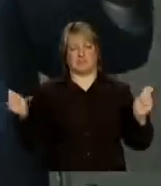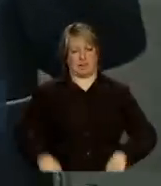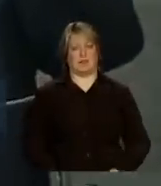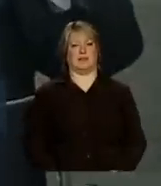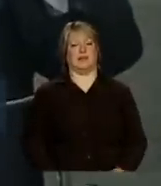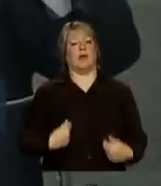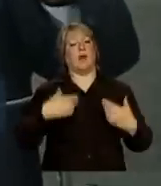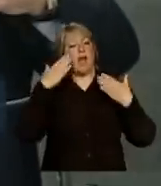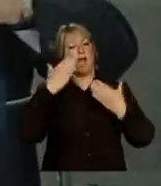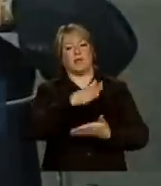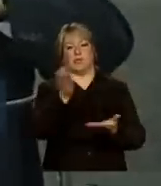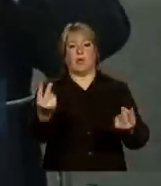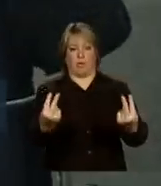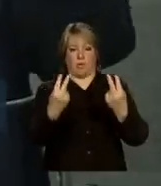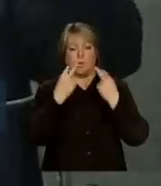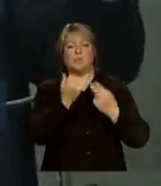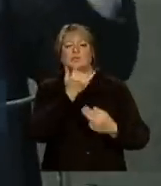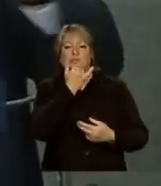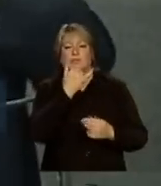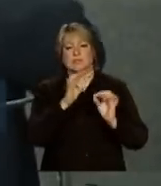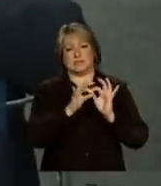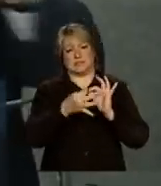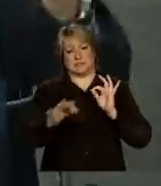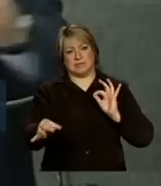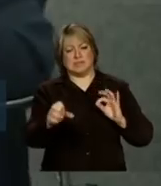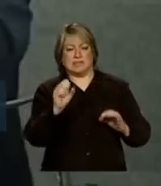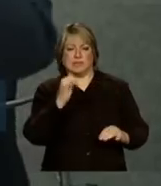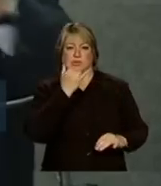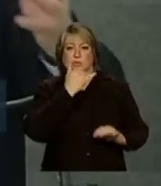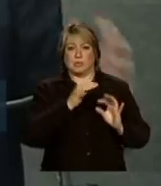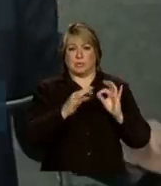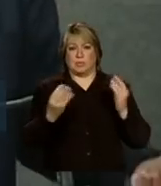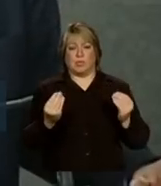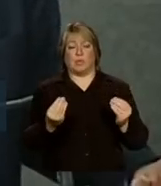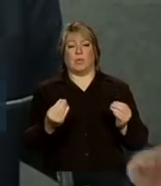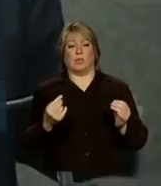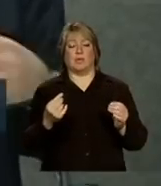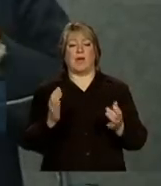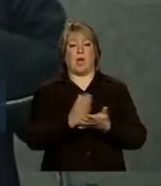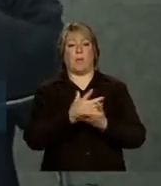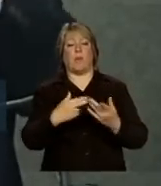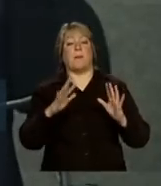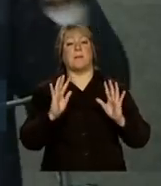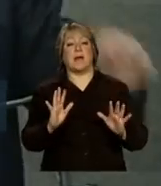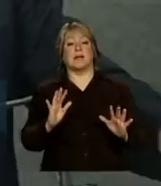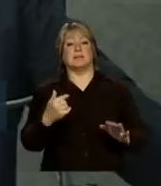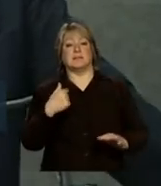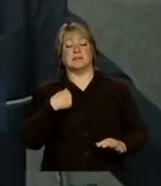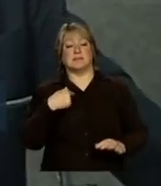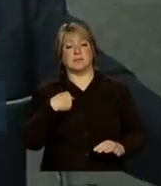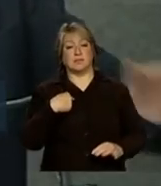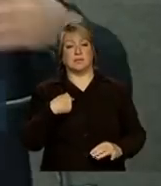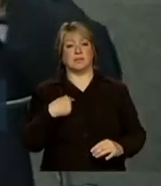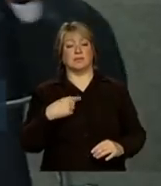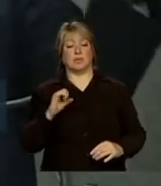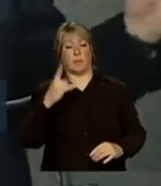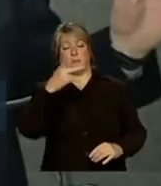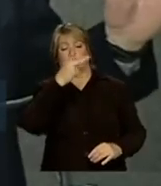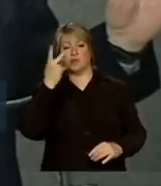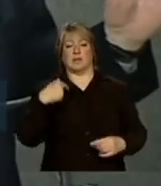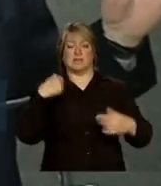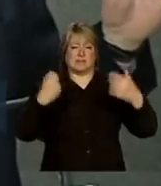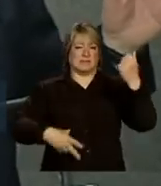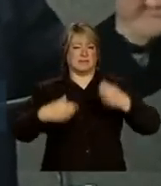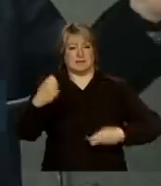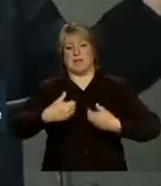eu agradeço a atenção peço desculpa se eu me estendi demais em um ponto ou outro né mas eu eu eu eu sou uma pessoa que fala de uma